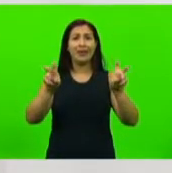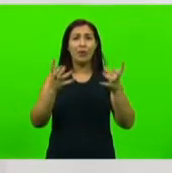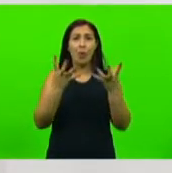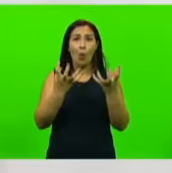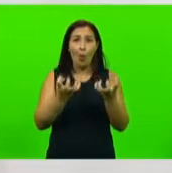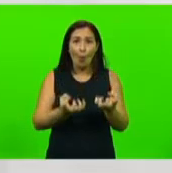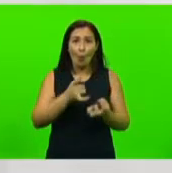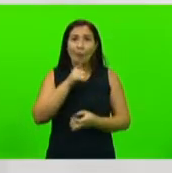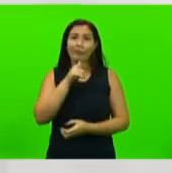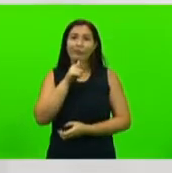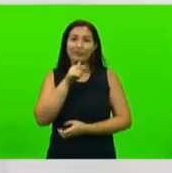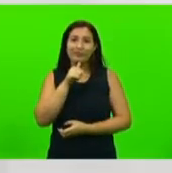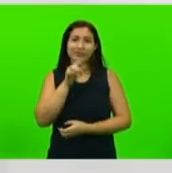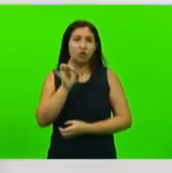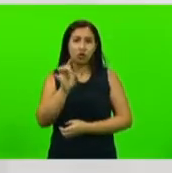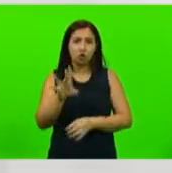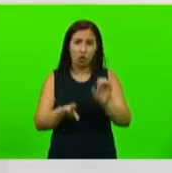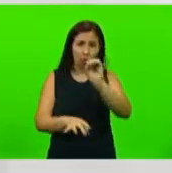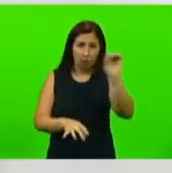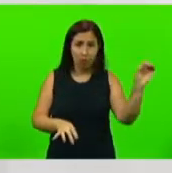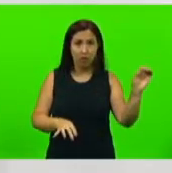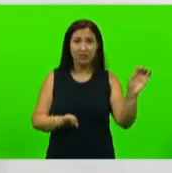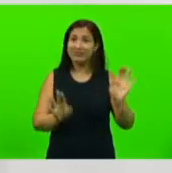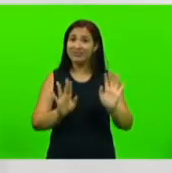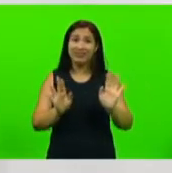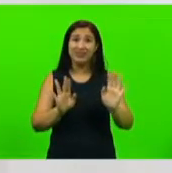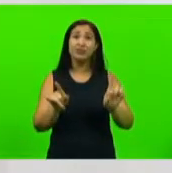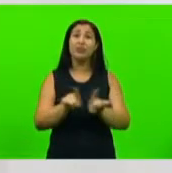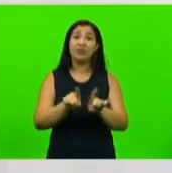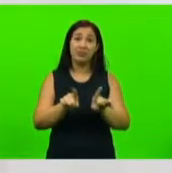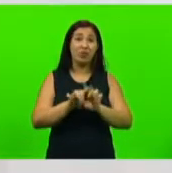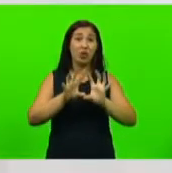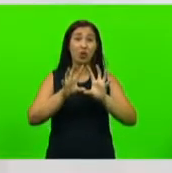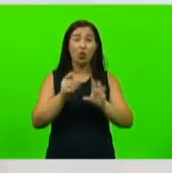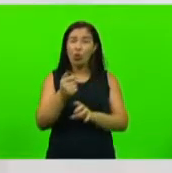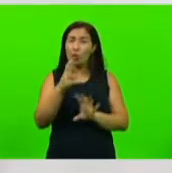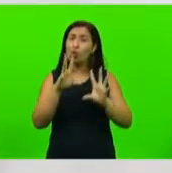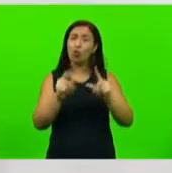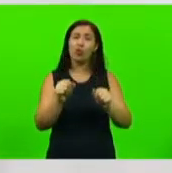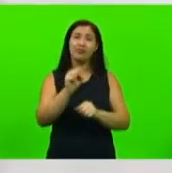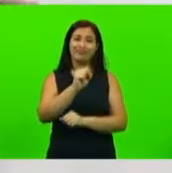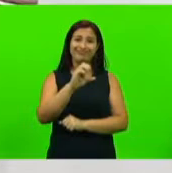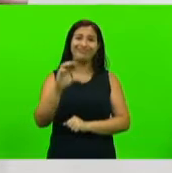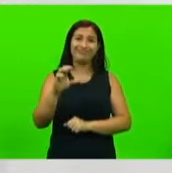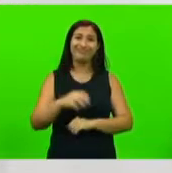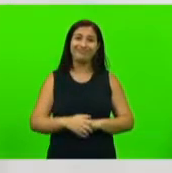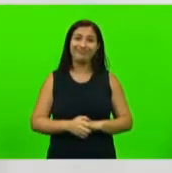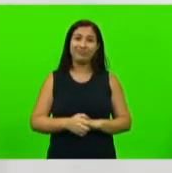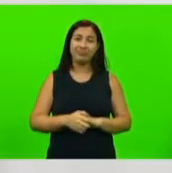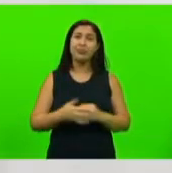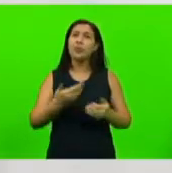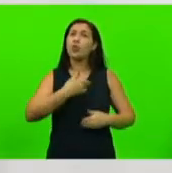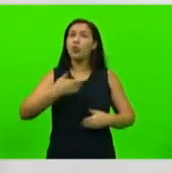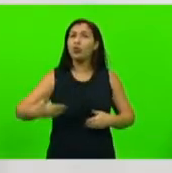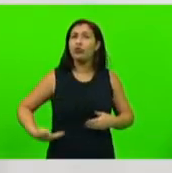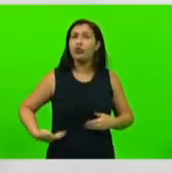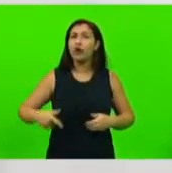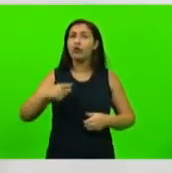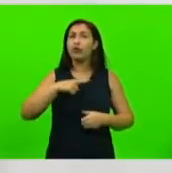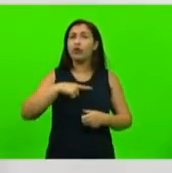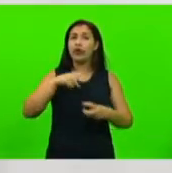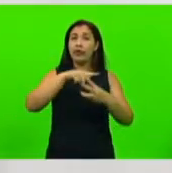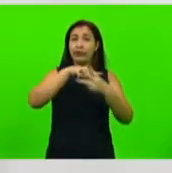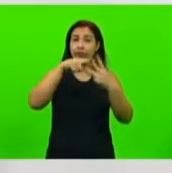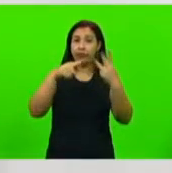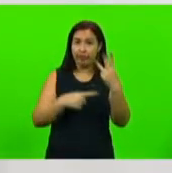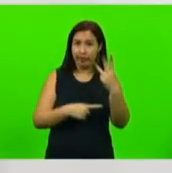assola não só o Oeste, mas uma boa parte de Santa Catarina. Ocorre que o governo lançou três programas. Né,